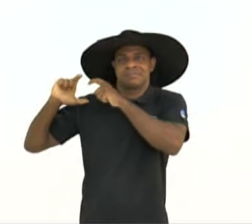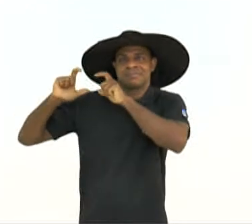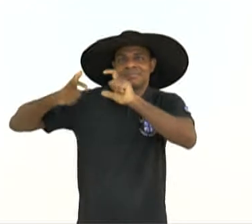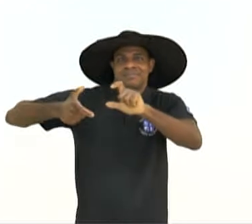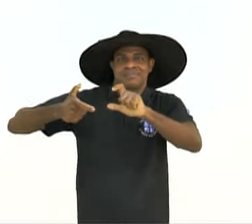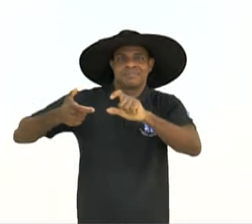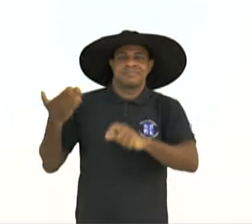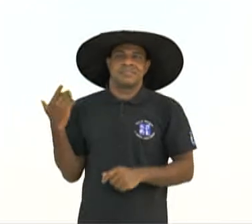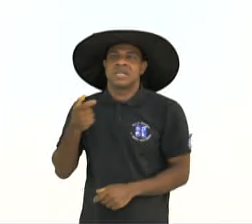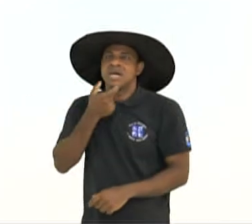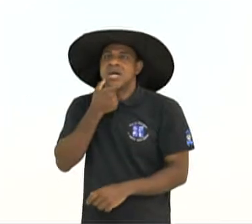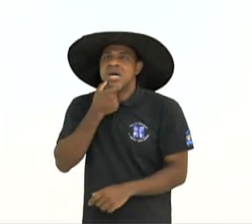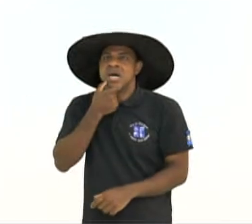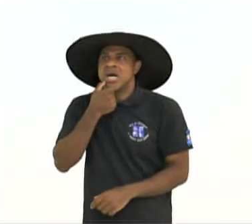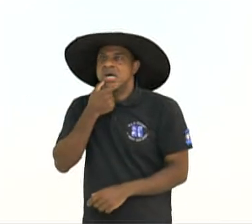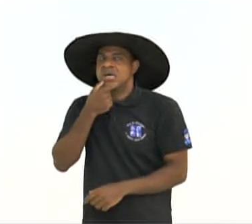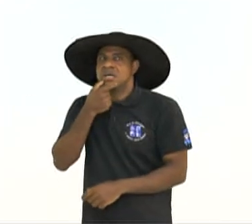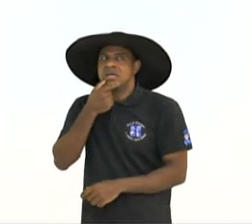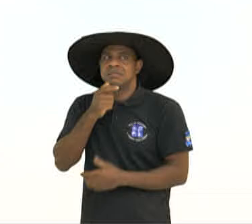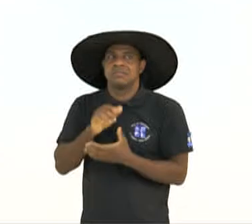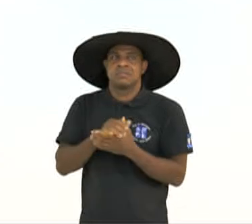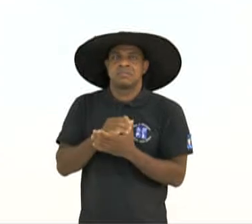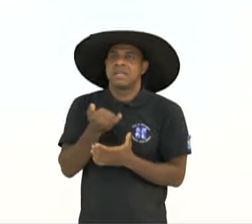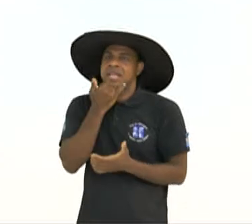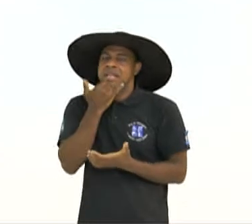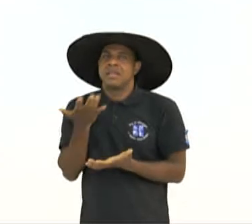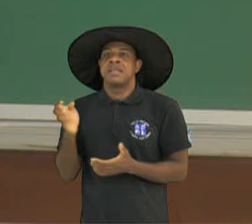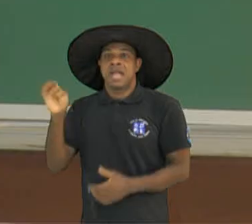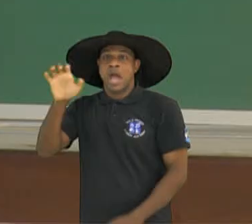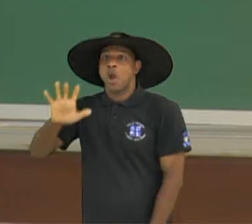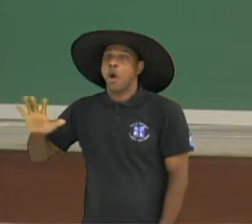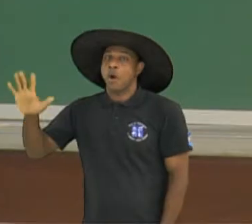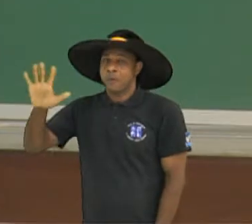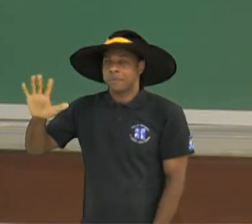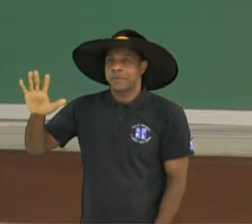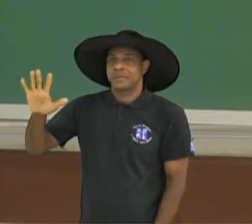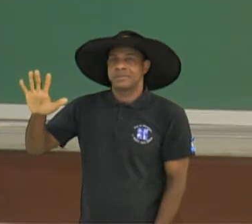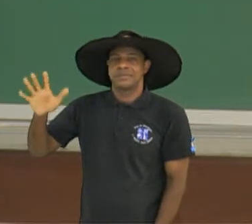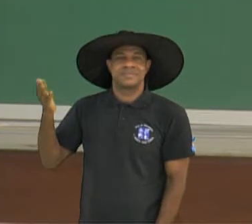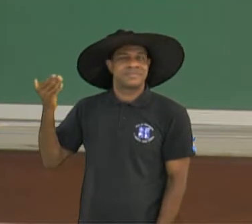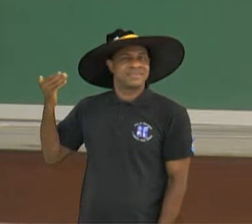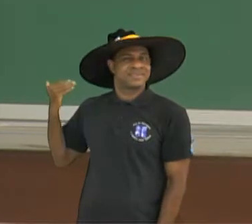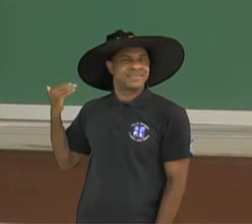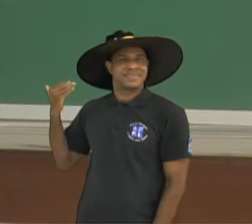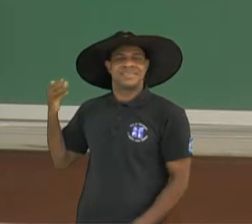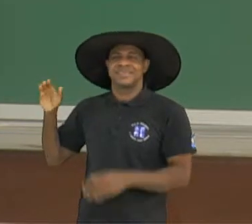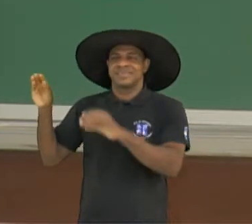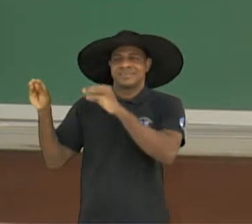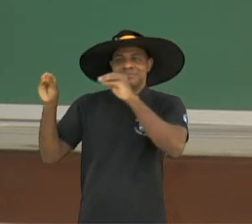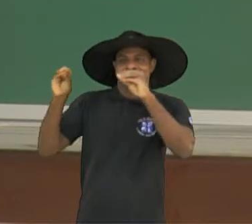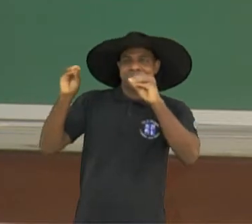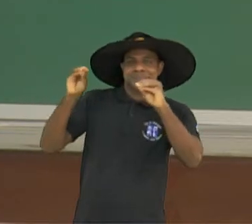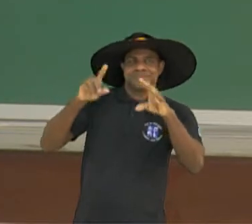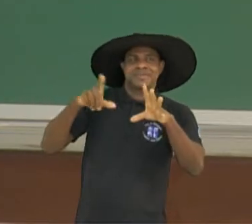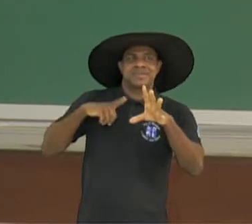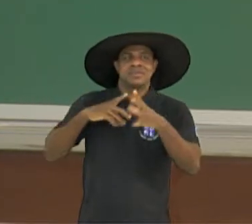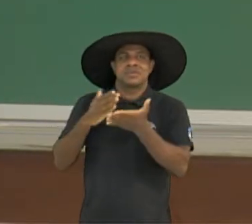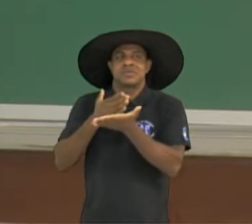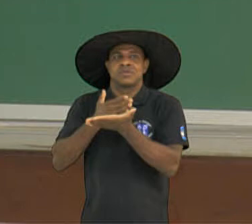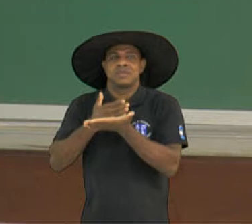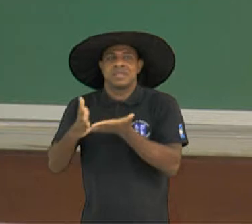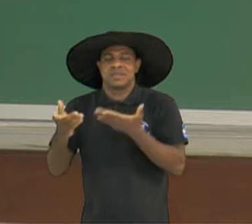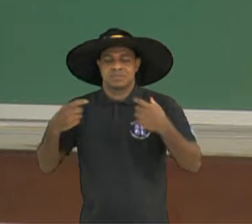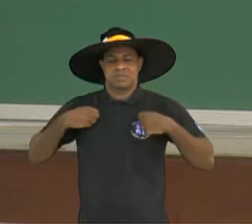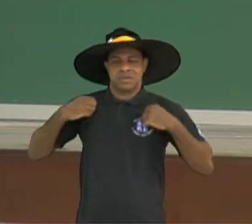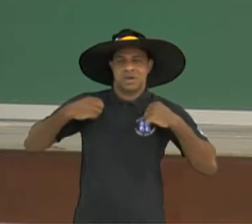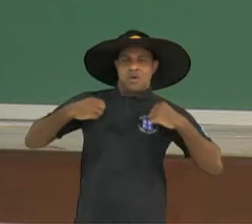veio da Inglaterra, ela veio da Europa, e na época os estadunidenses, eles começaram a se